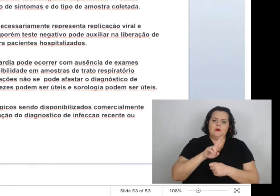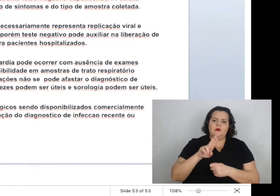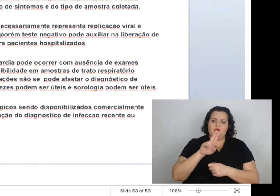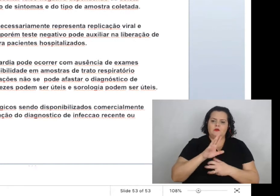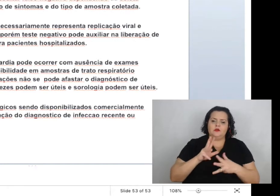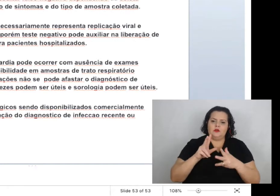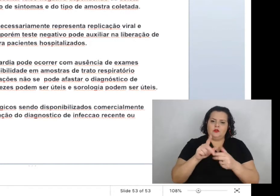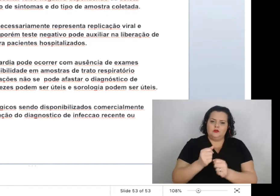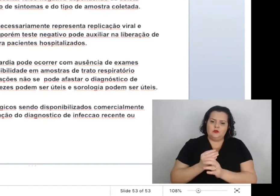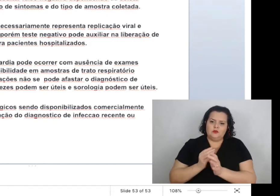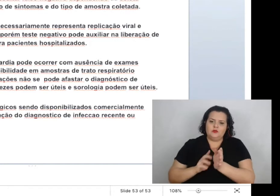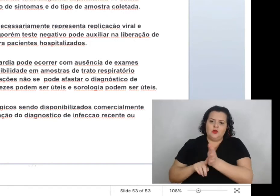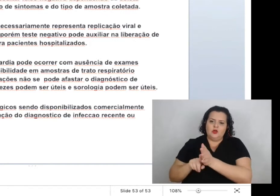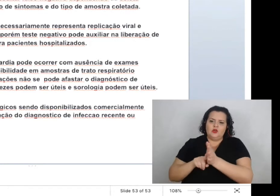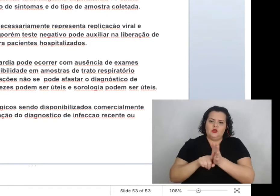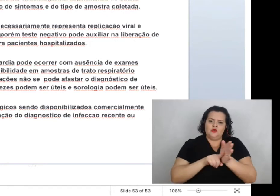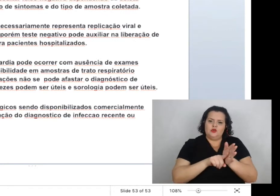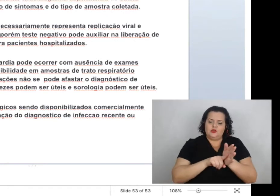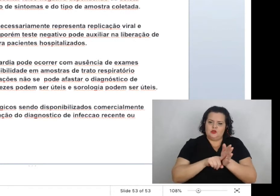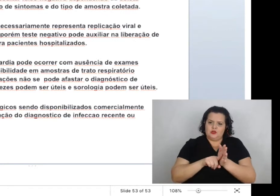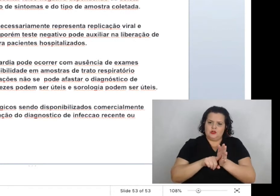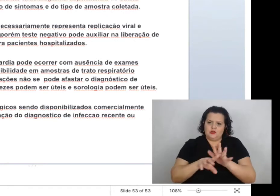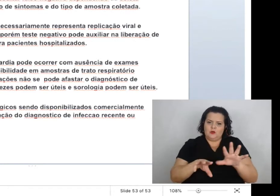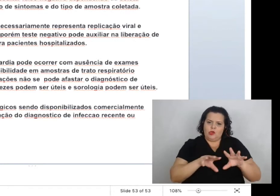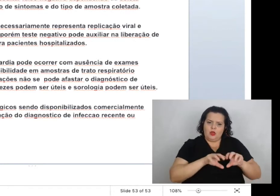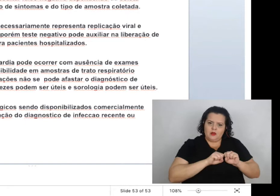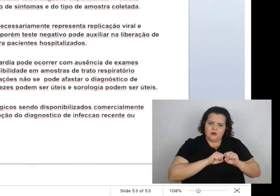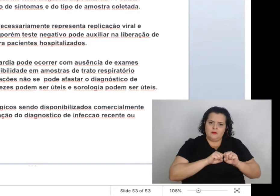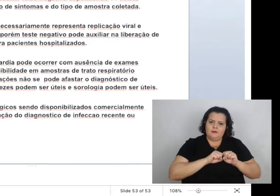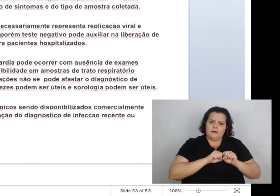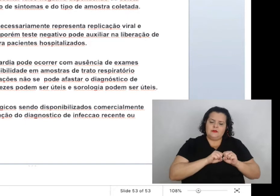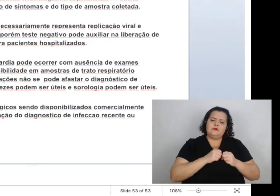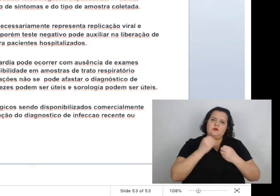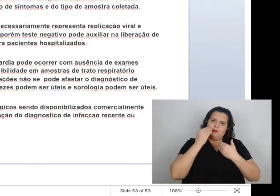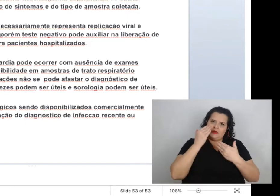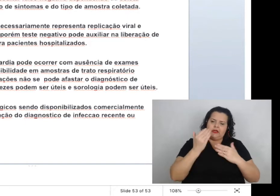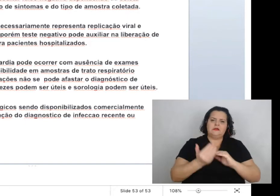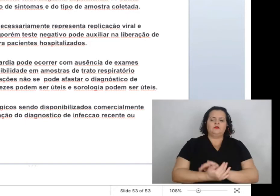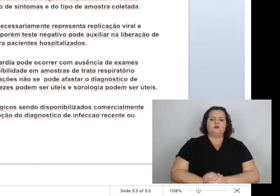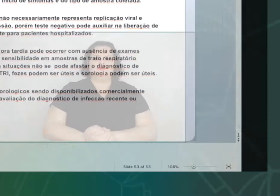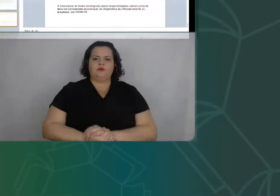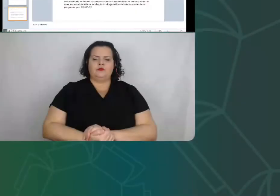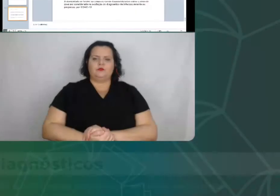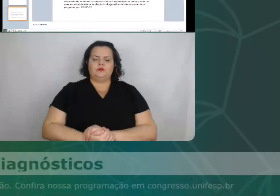ou pregressa por Covid-19. Era isso, muito obrigada.